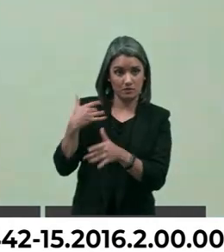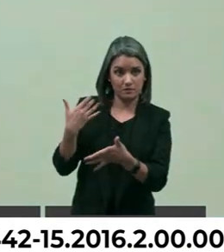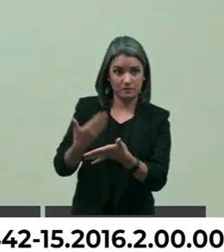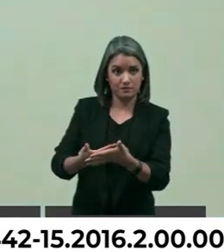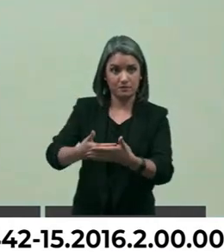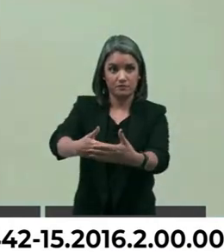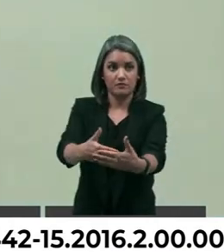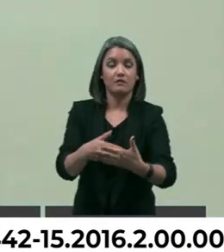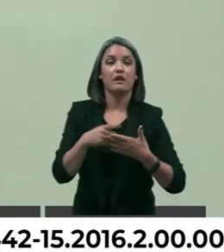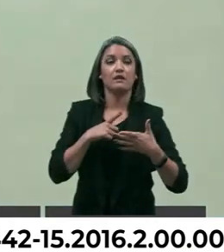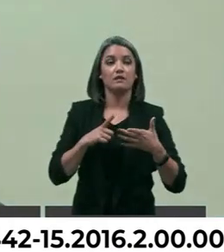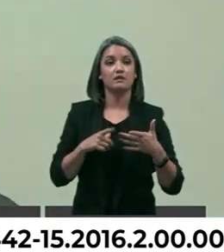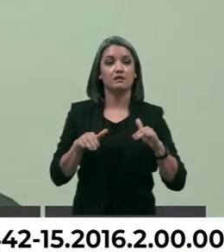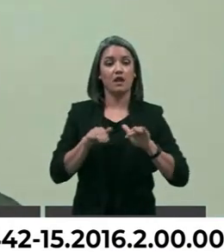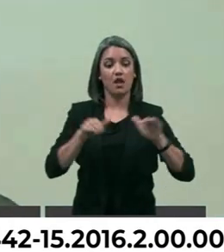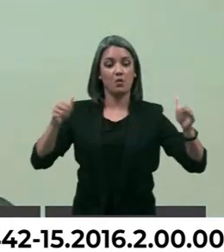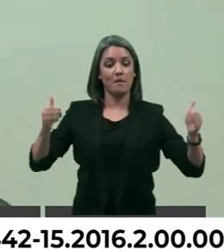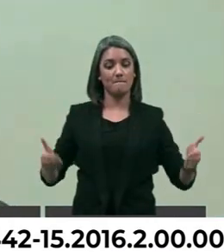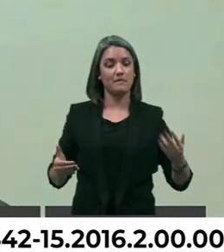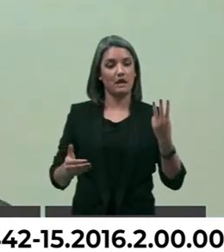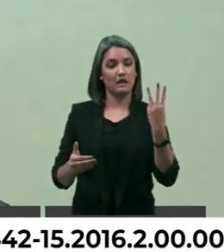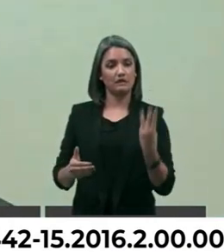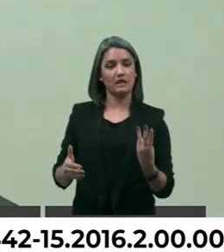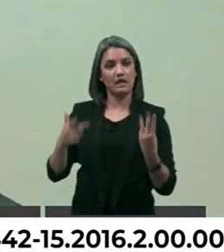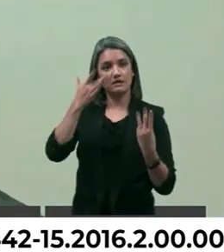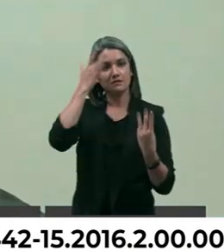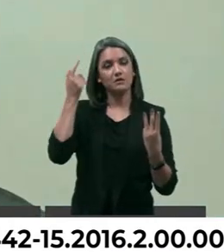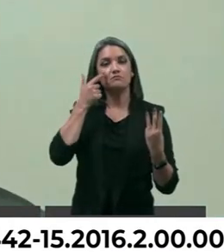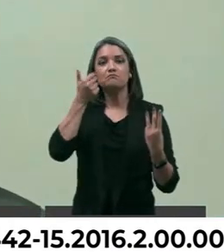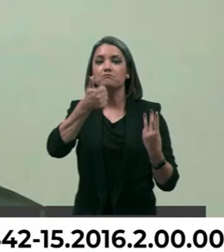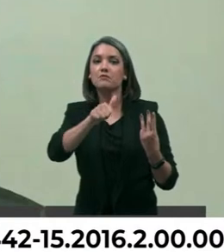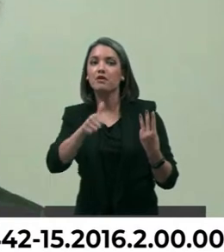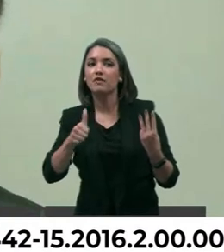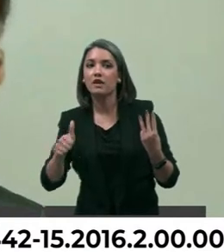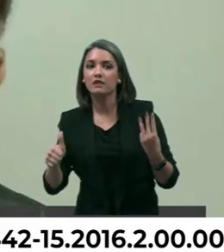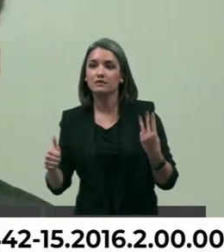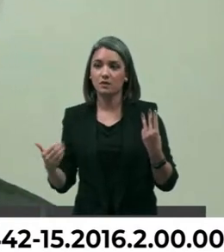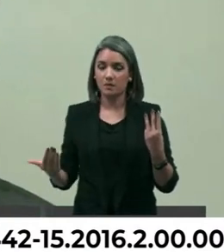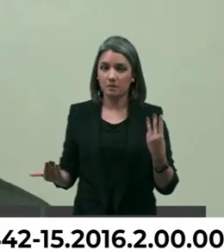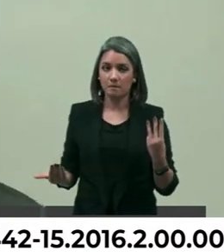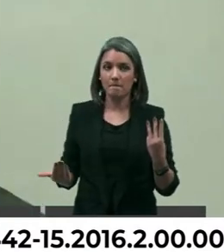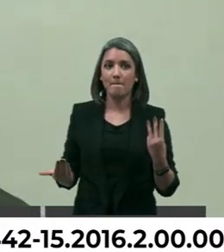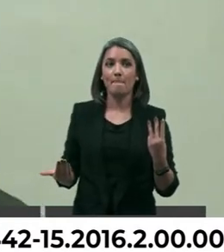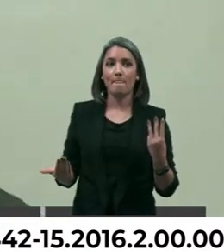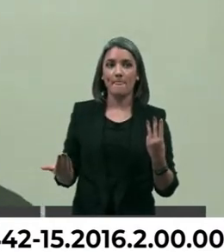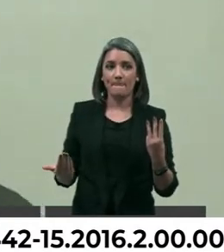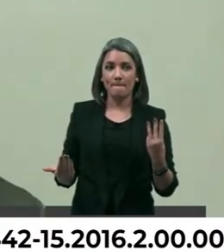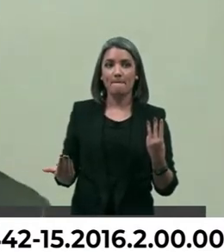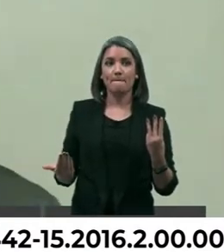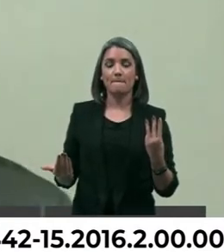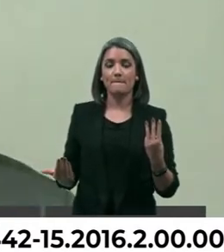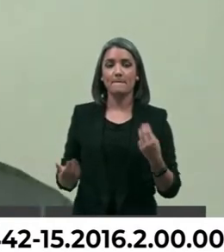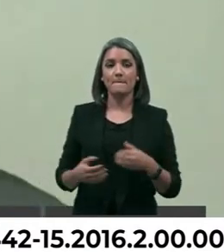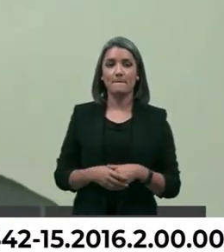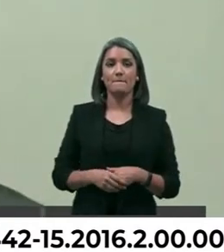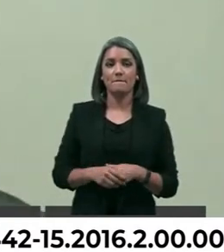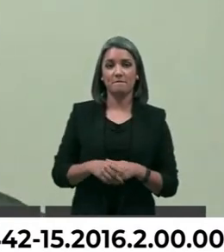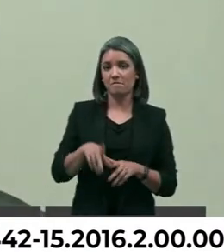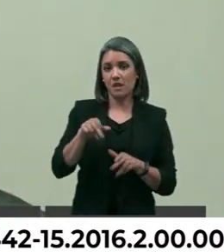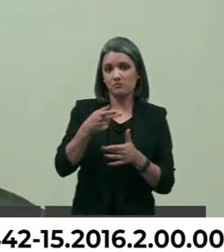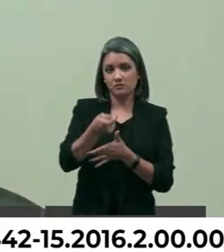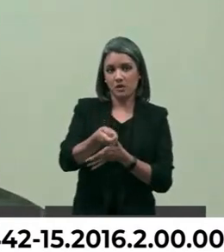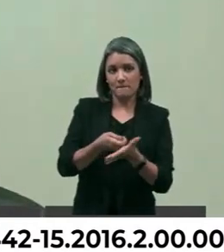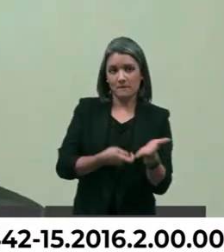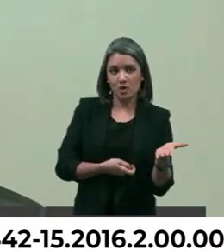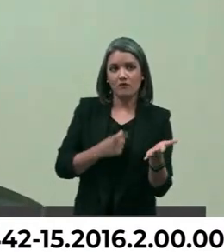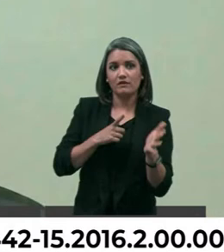banca examinadora composta por 3 docentes da escola paulista para a realização de exame de conhecimento com base